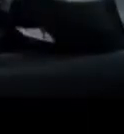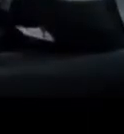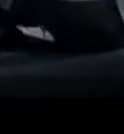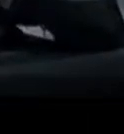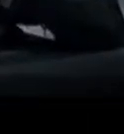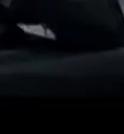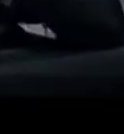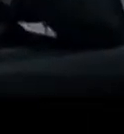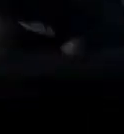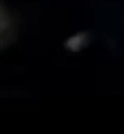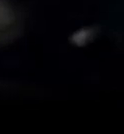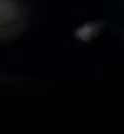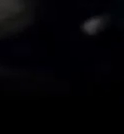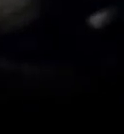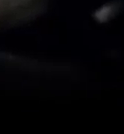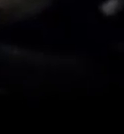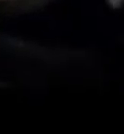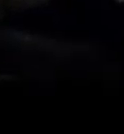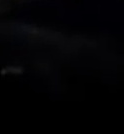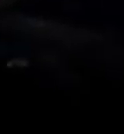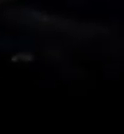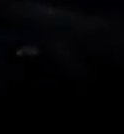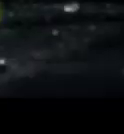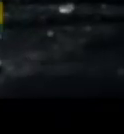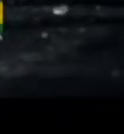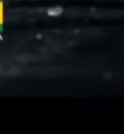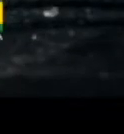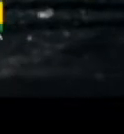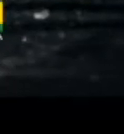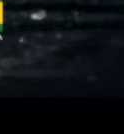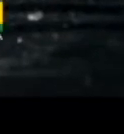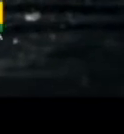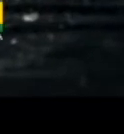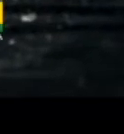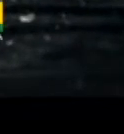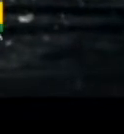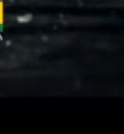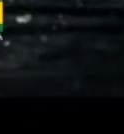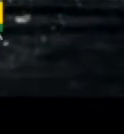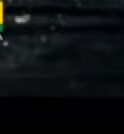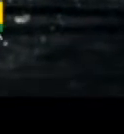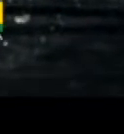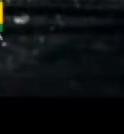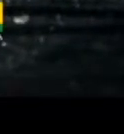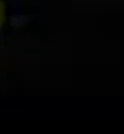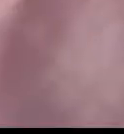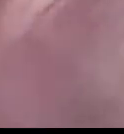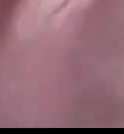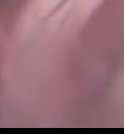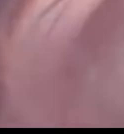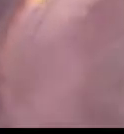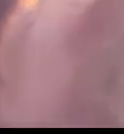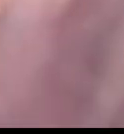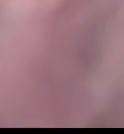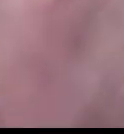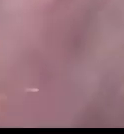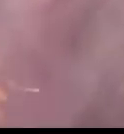Trânsito sem celular. Atenda a esse chamado. Seja você a mudança no trânsito.